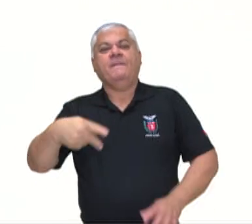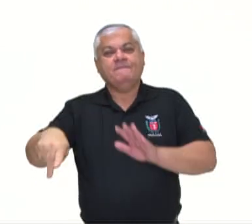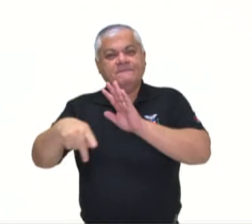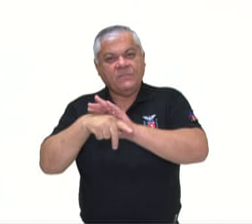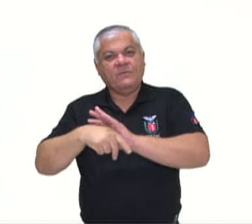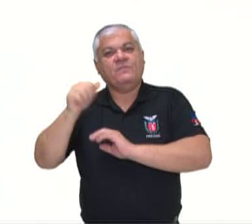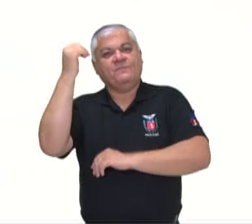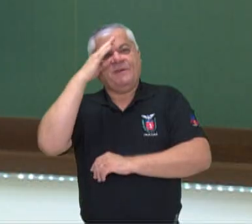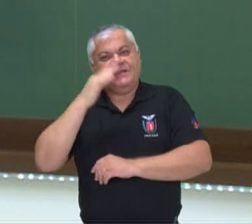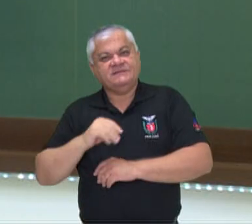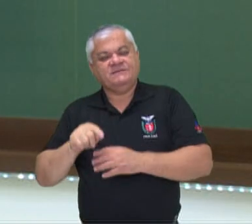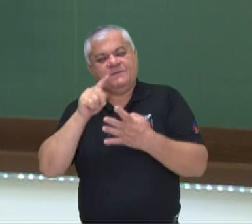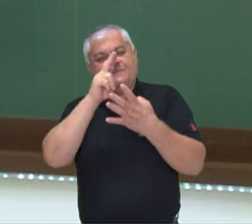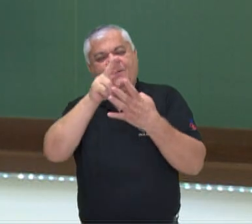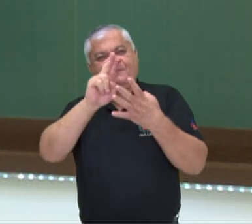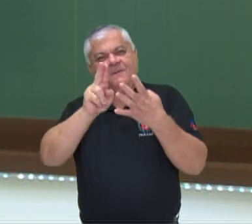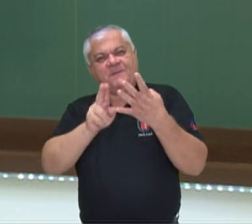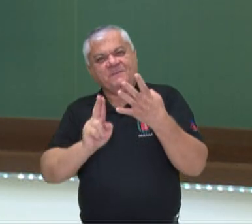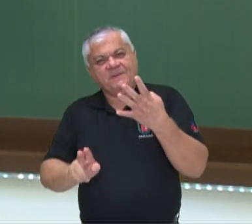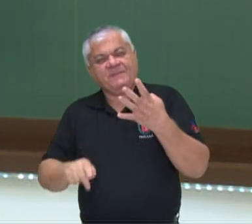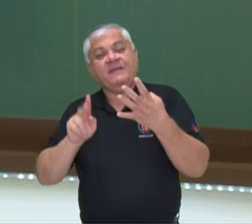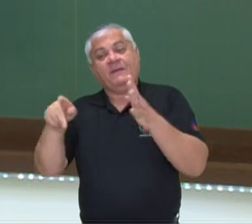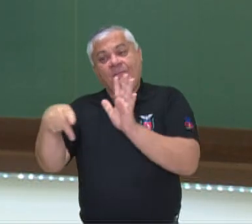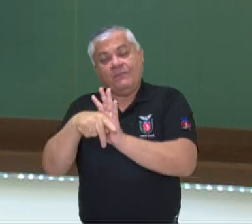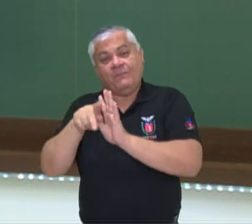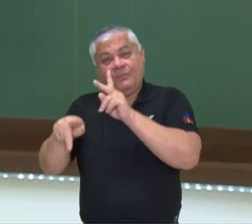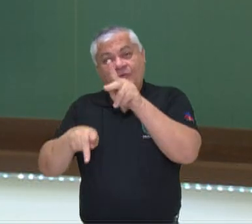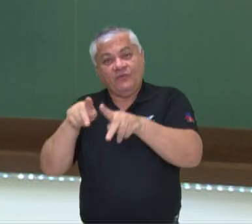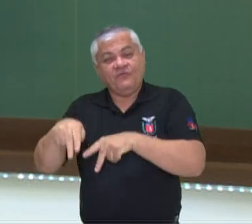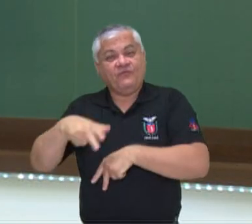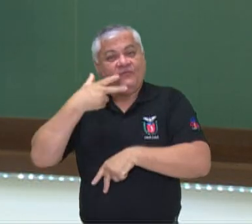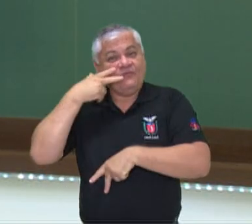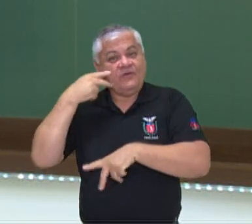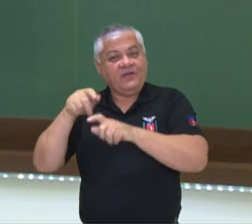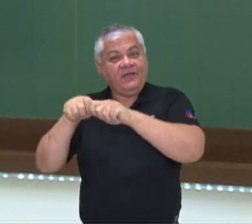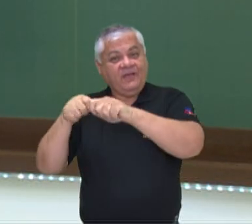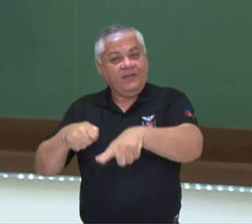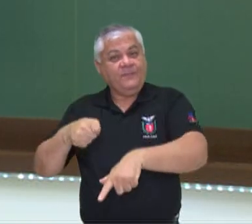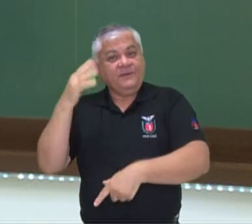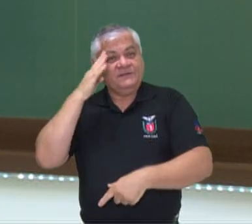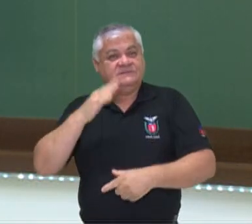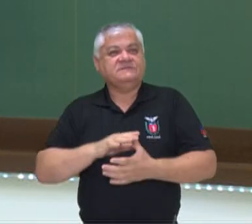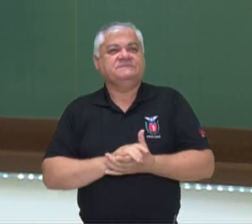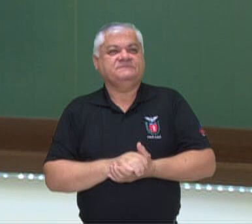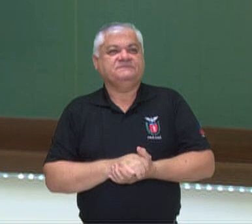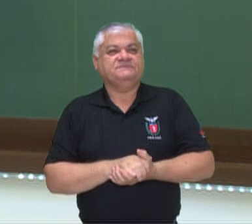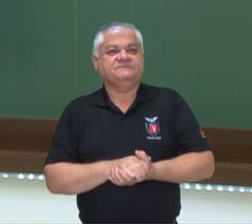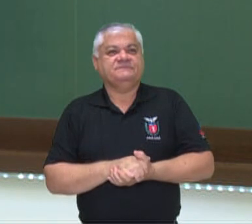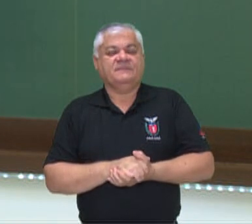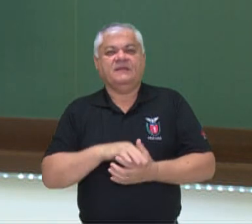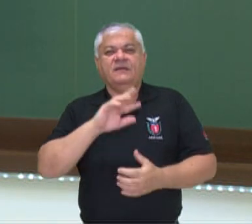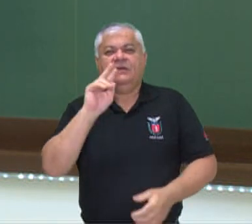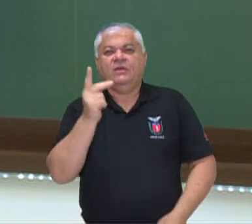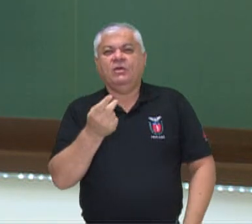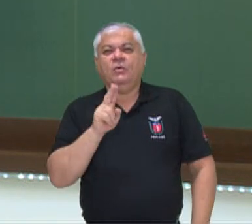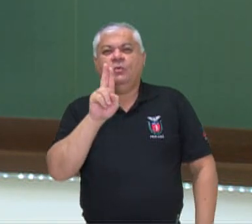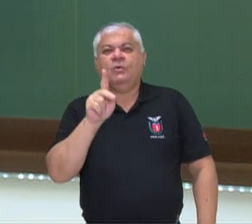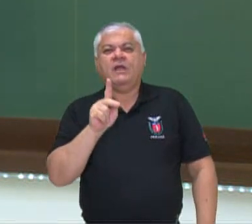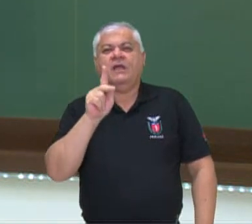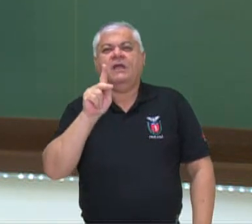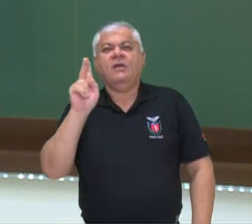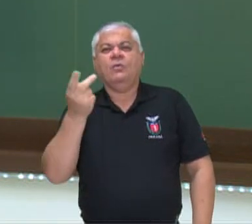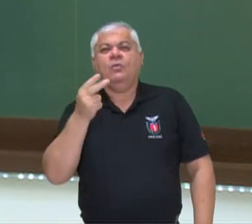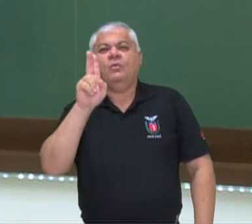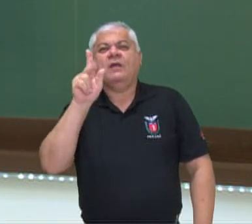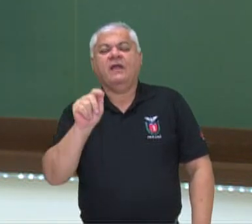brasileiras, tá? Que estão relacionadas aos povos indígenas aqui do Brasil. O Uca-Uca talvez